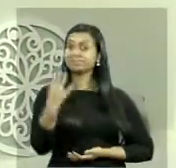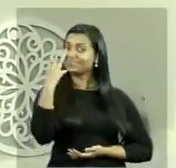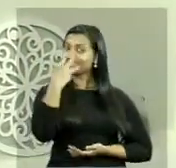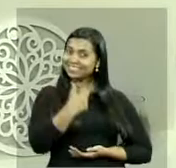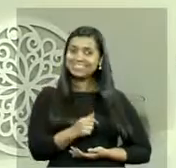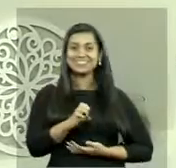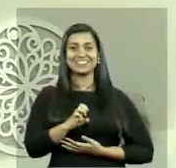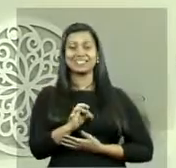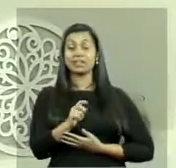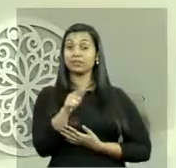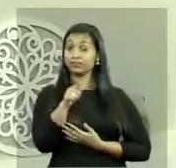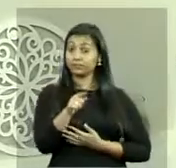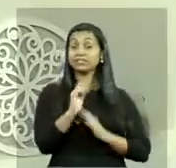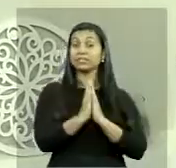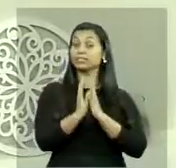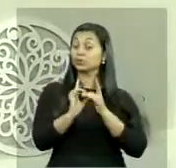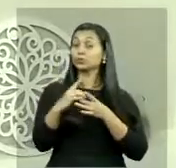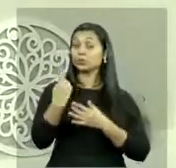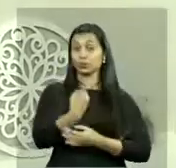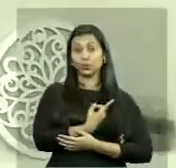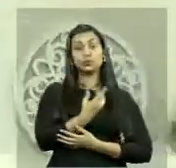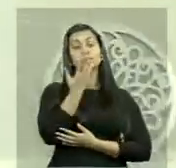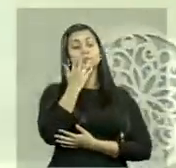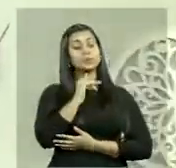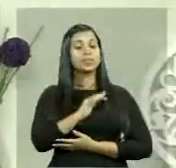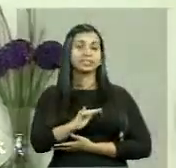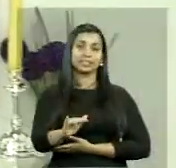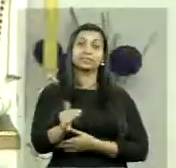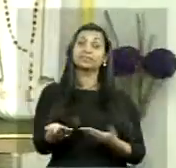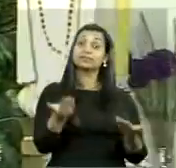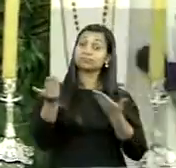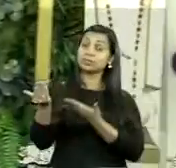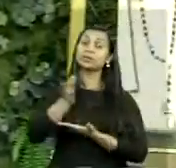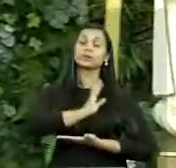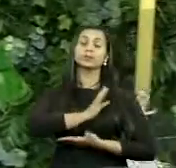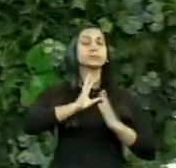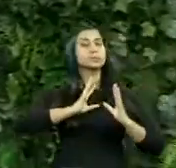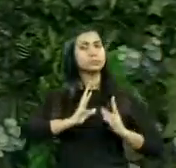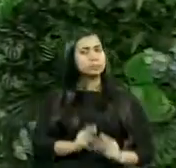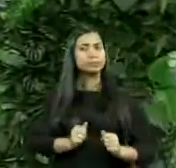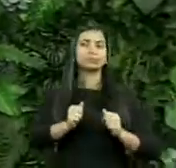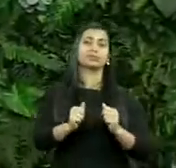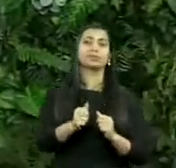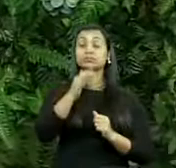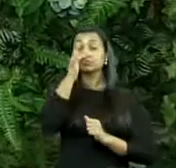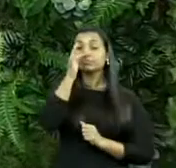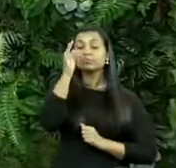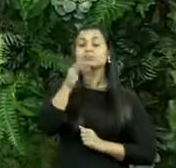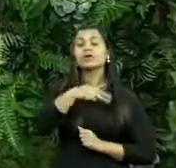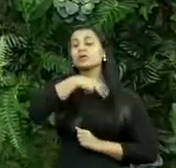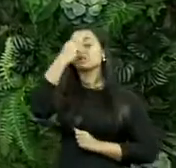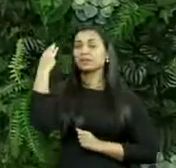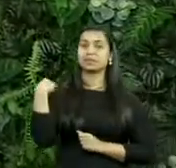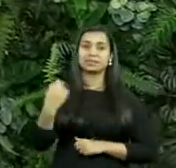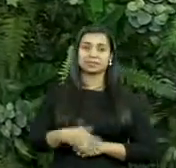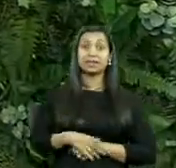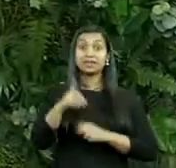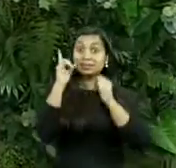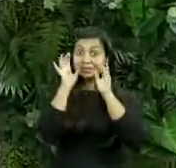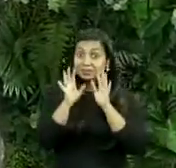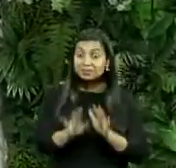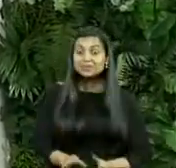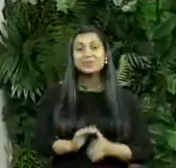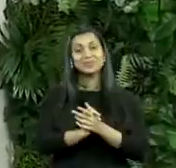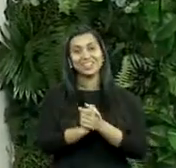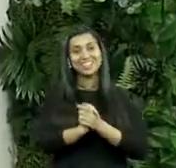lindo, Stephanie, você rezando com a gente, uma criança oferecendo com um coração puro suas rosas de amor à Nossa Senhora. Deus te